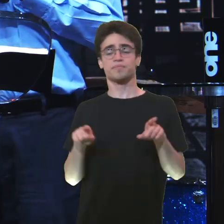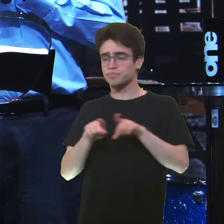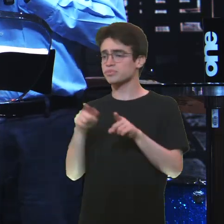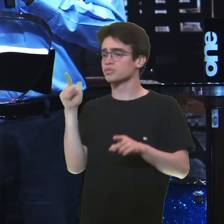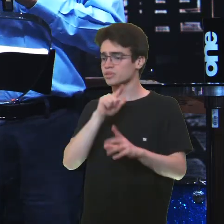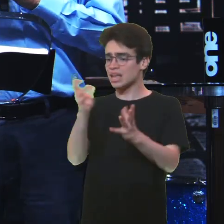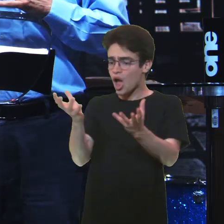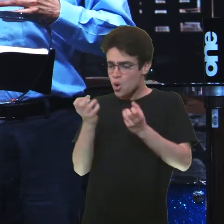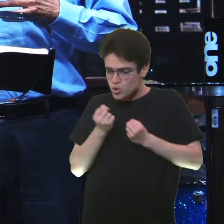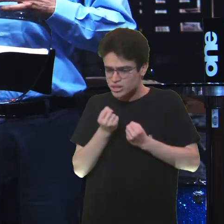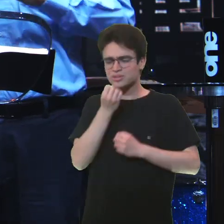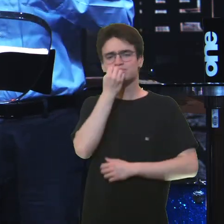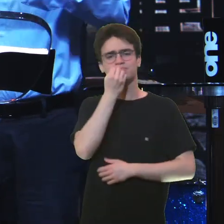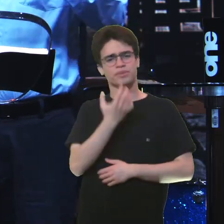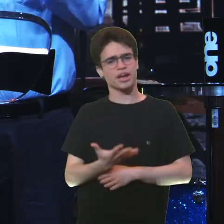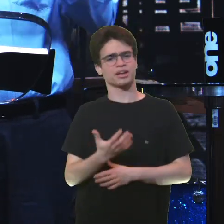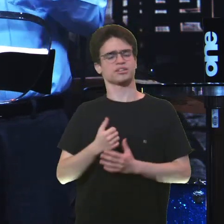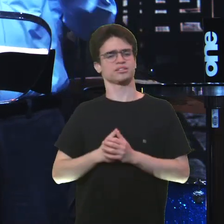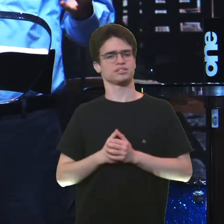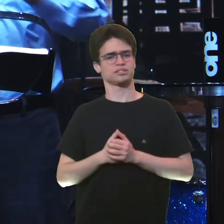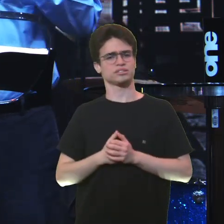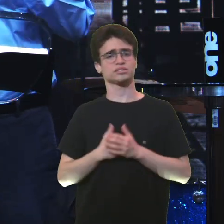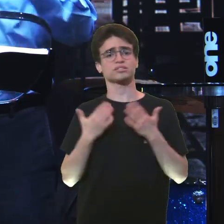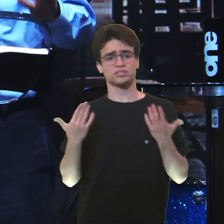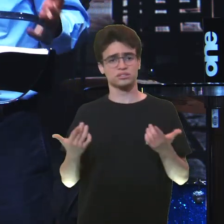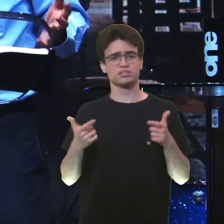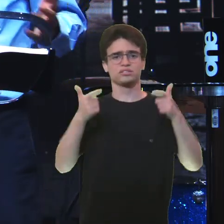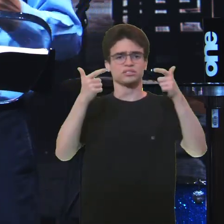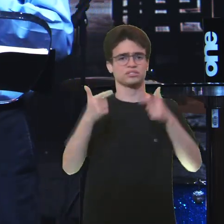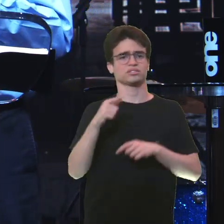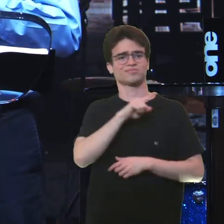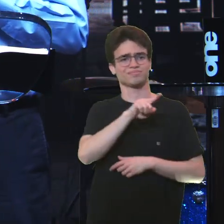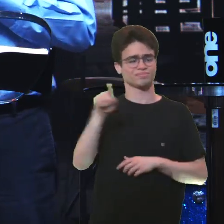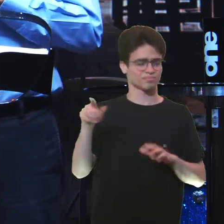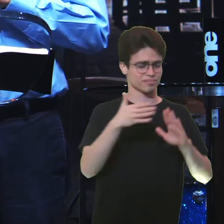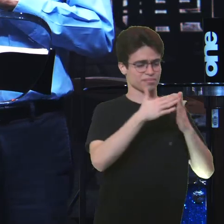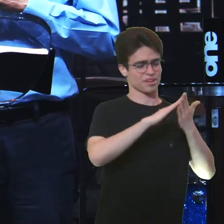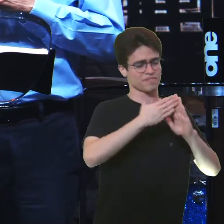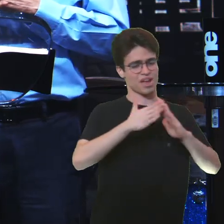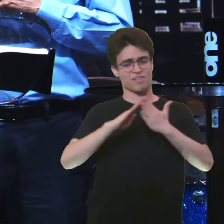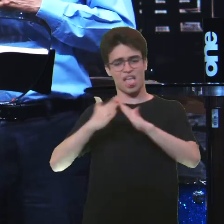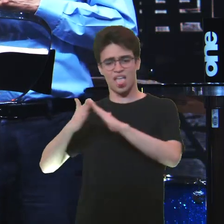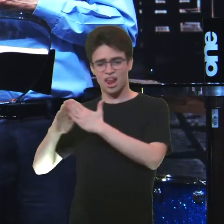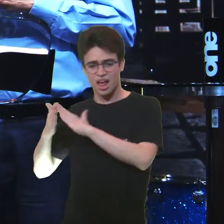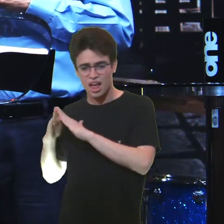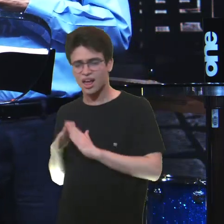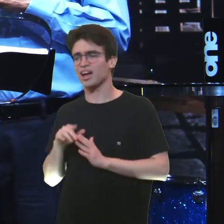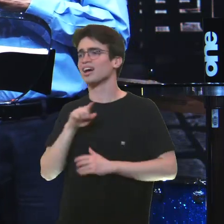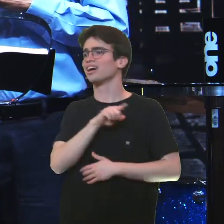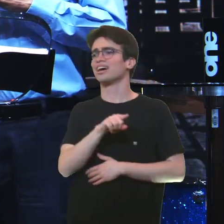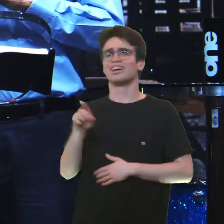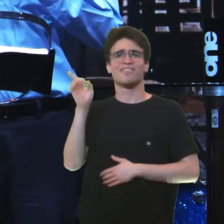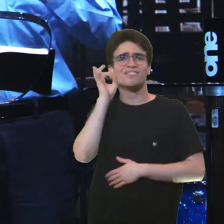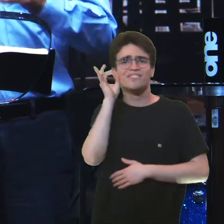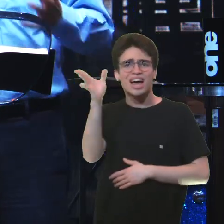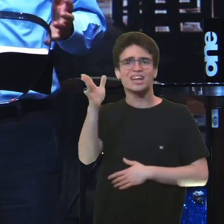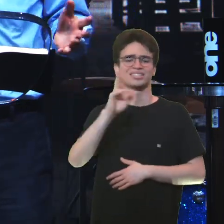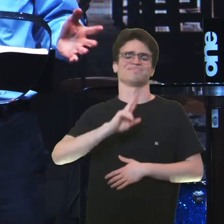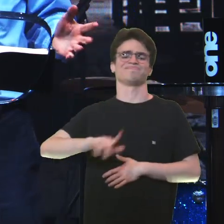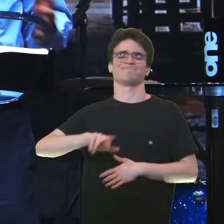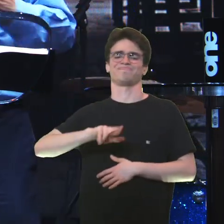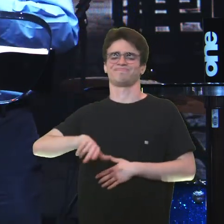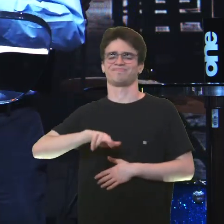onde sejam bem recebidos. Los niños de las favelas no son niños fáciles, As crianças das favelas, das comunidades não são fáceis. son